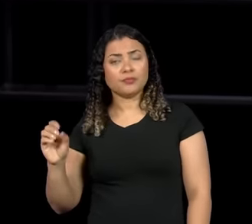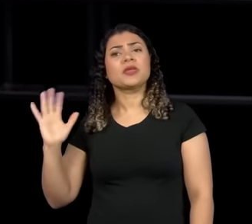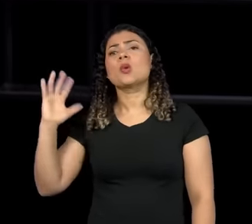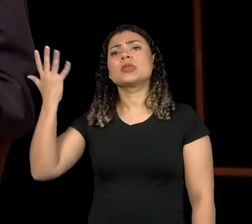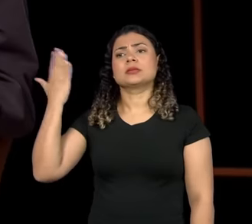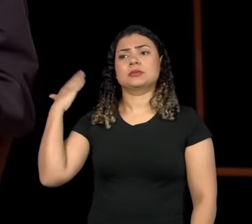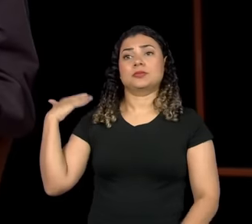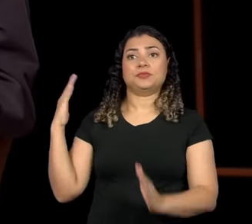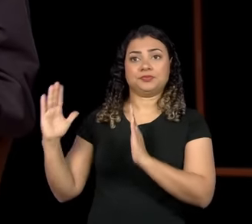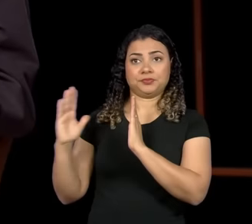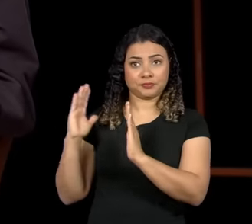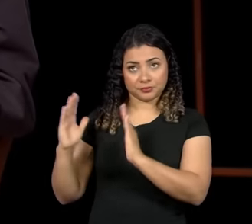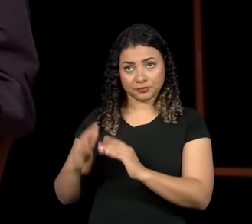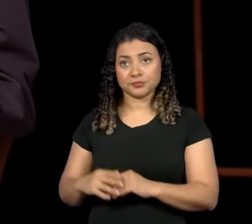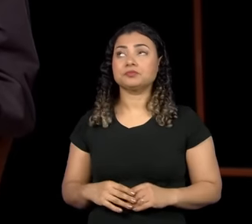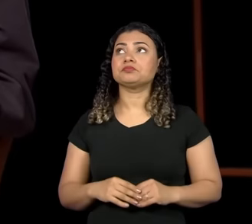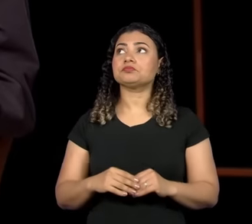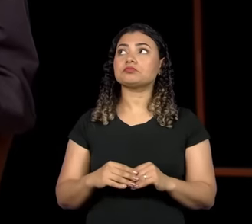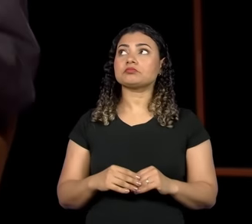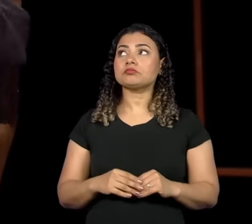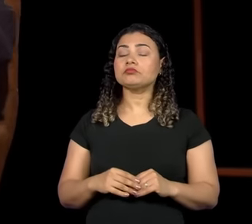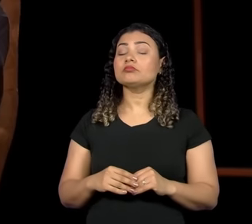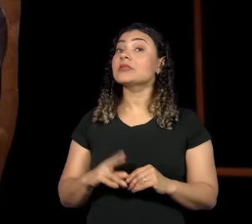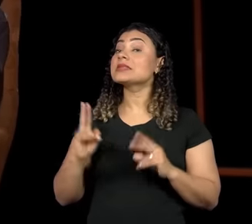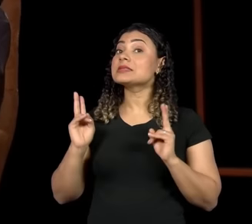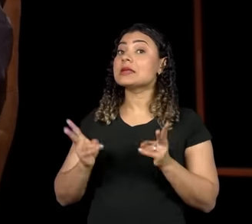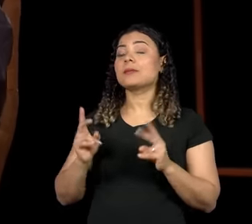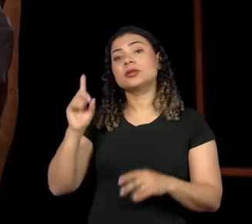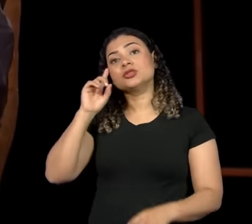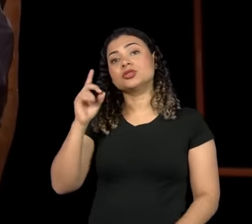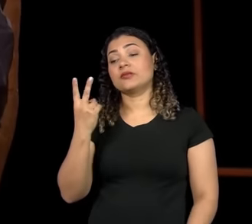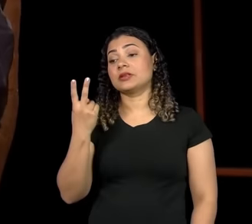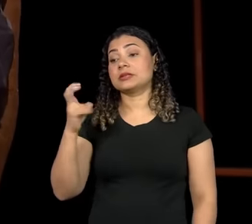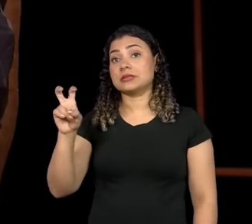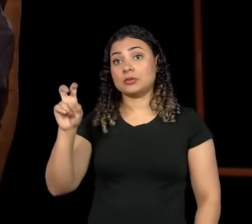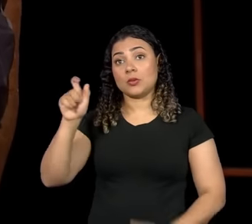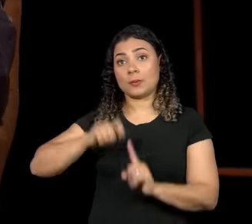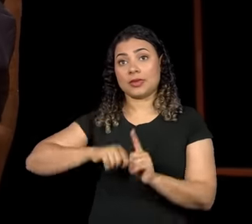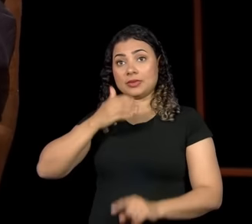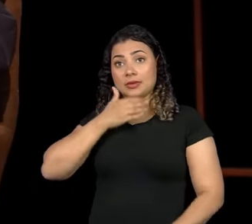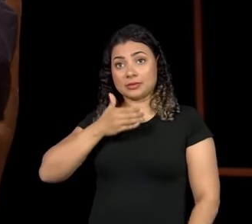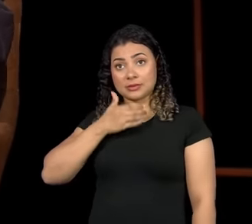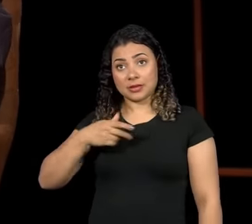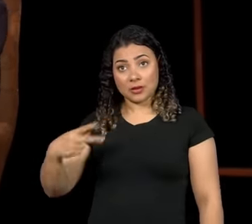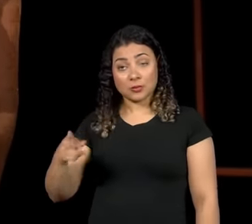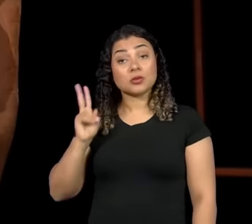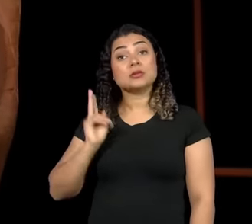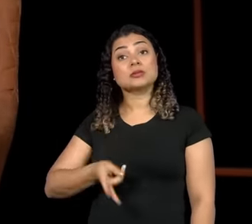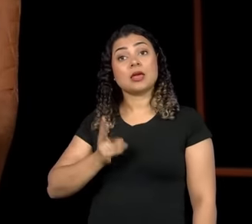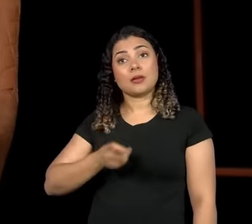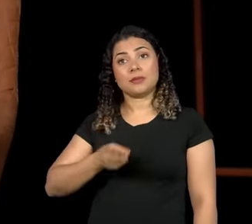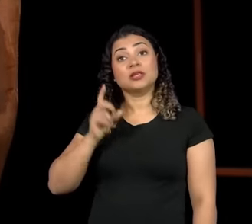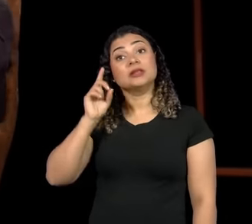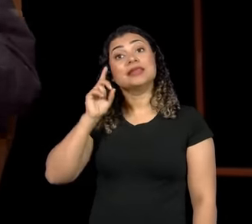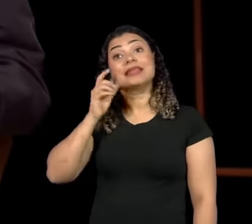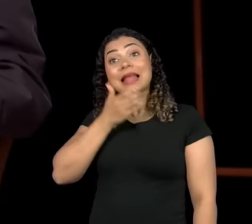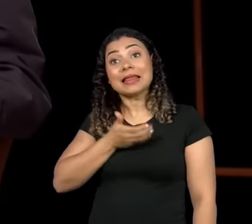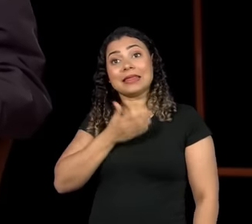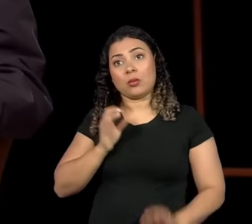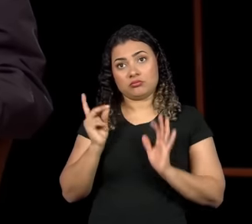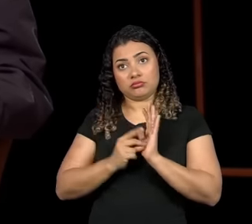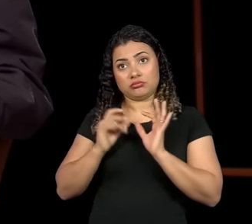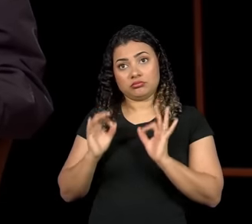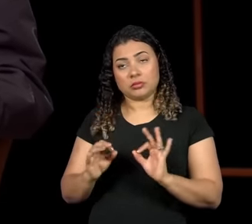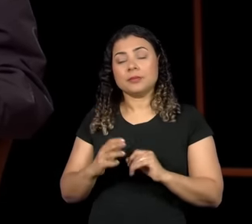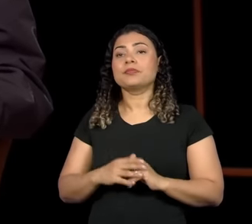naquela época foi que, todo dia 25 de dezembro, quer dizer, no dia de Natal,